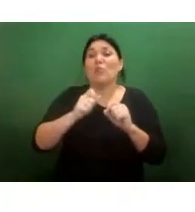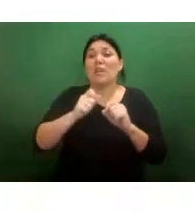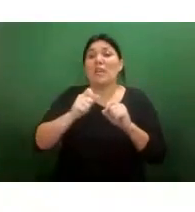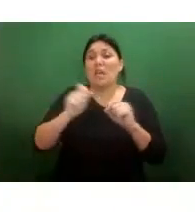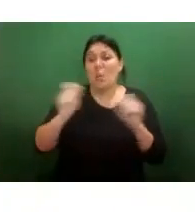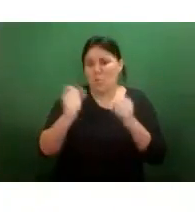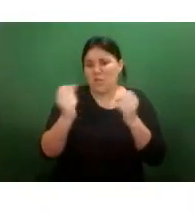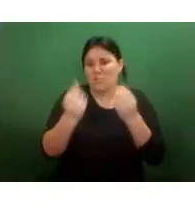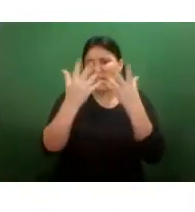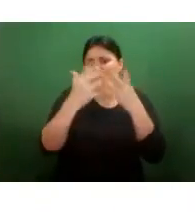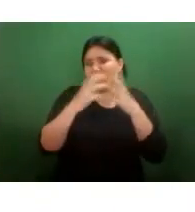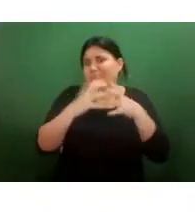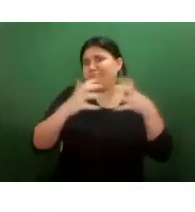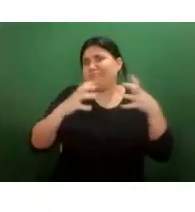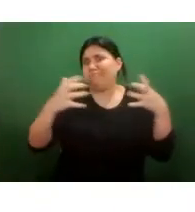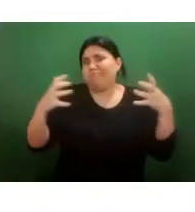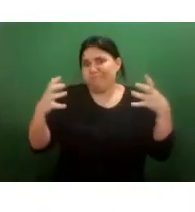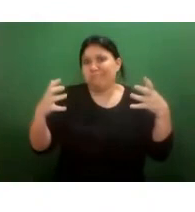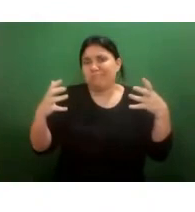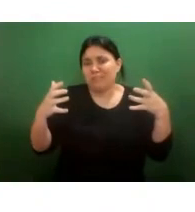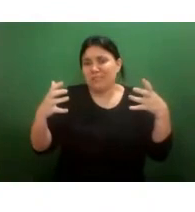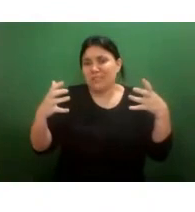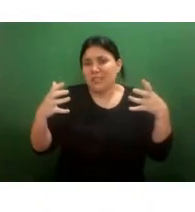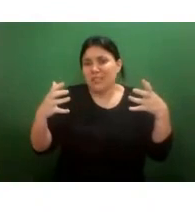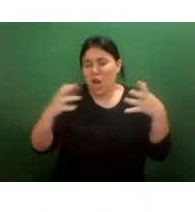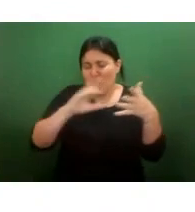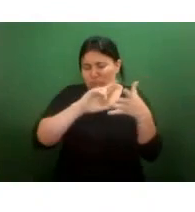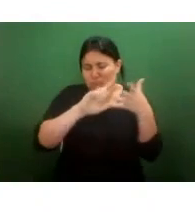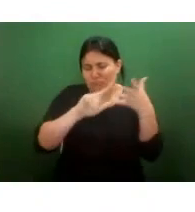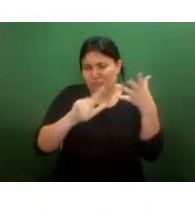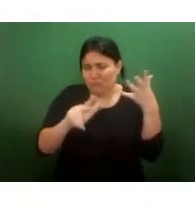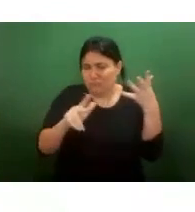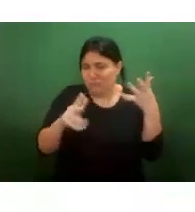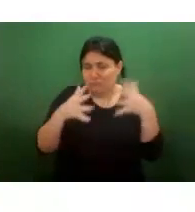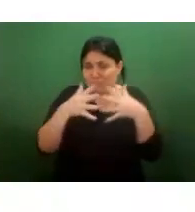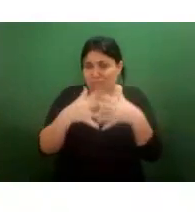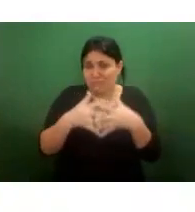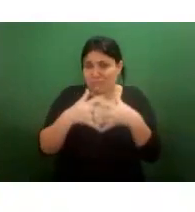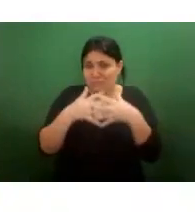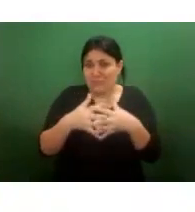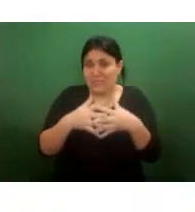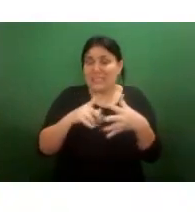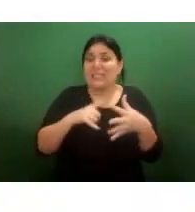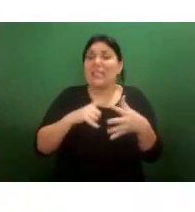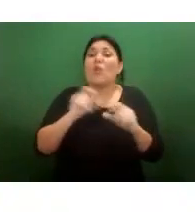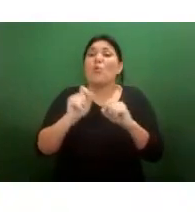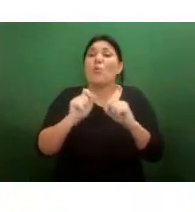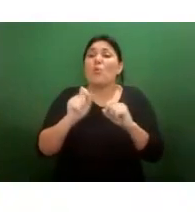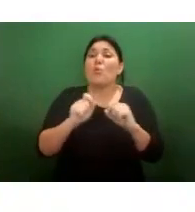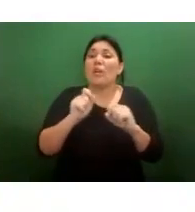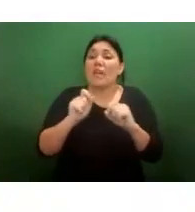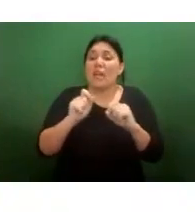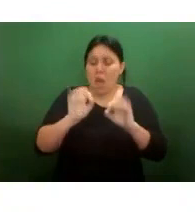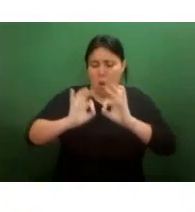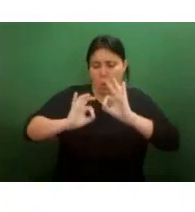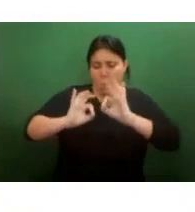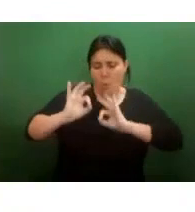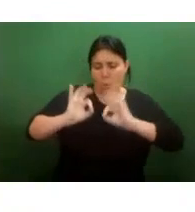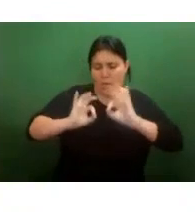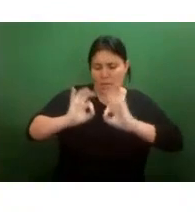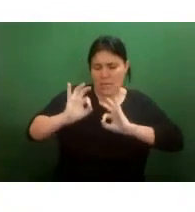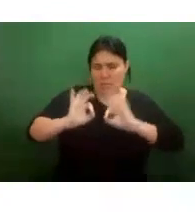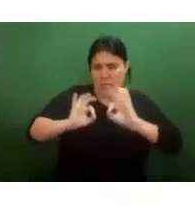grandioso como esse, né? Complexo demais, sem ter uma efetiva preparação e